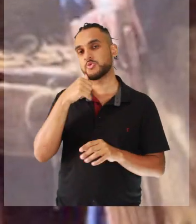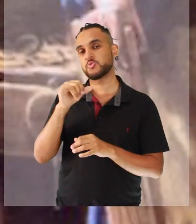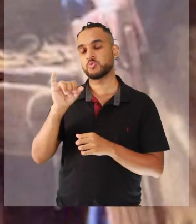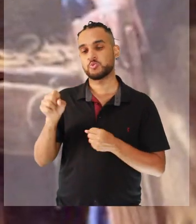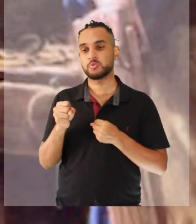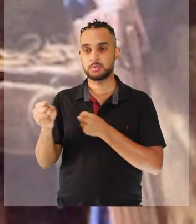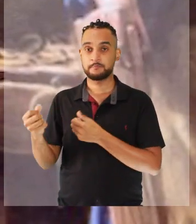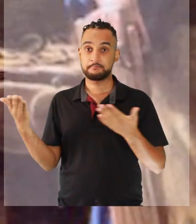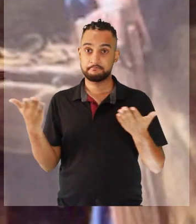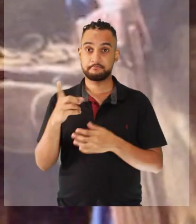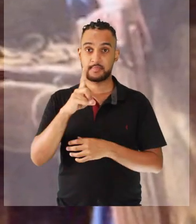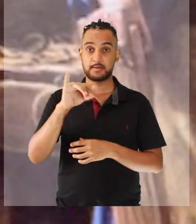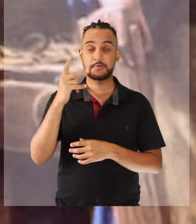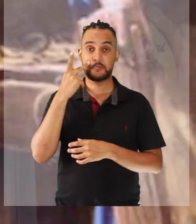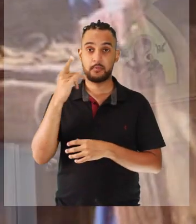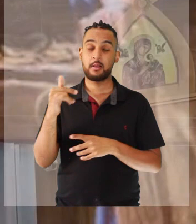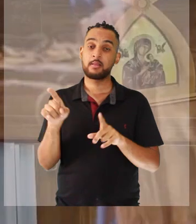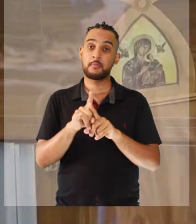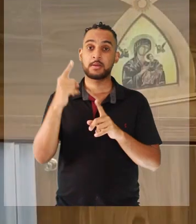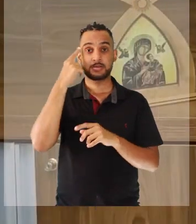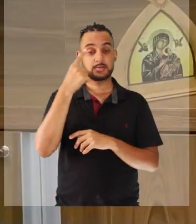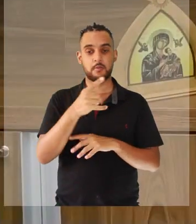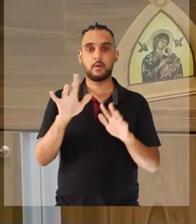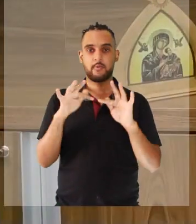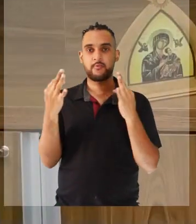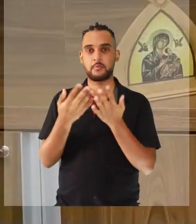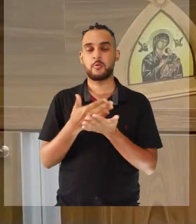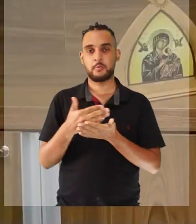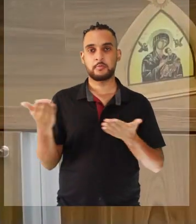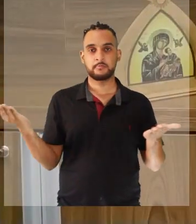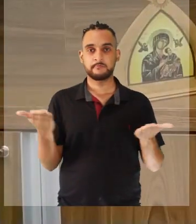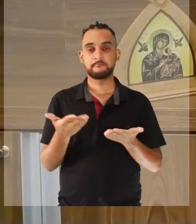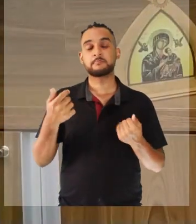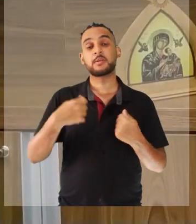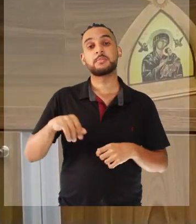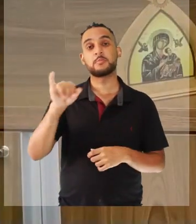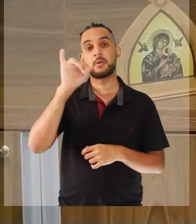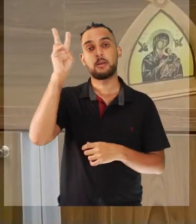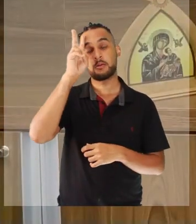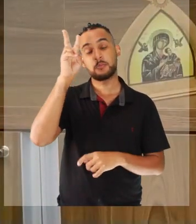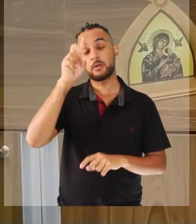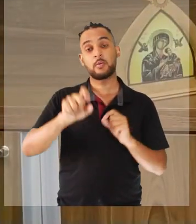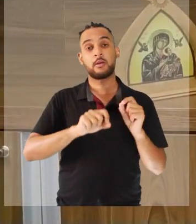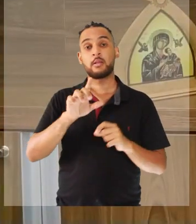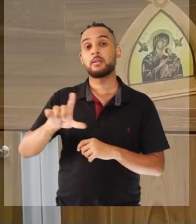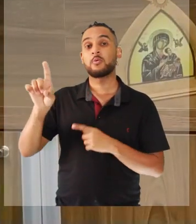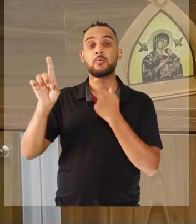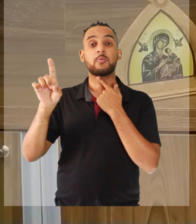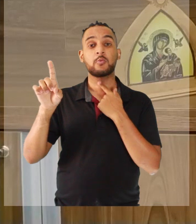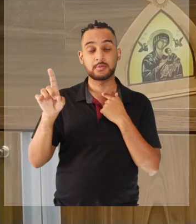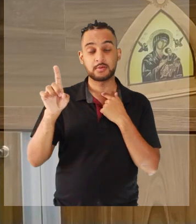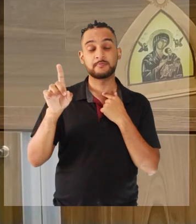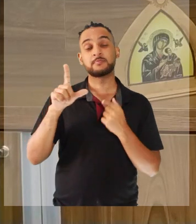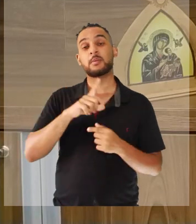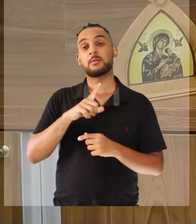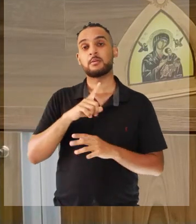chamado filho de Maria e José. Nesse Dia dos Pais e nessa Semana da Família que se inicia, nós devemos